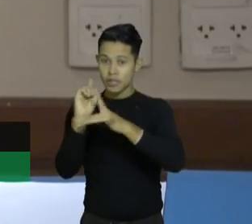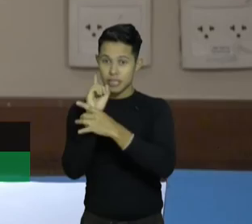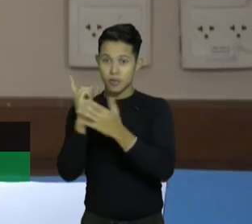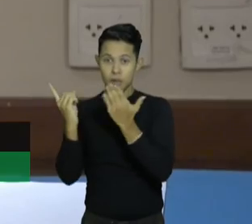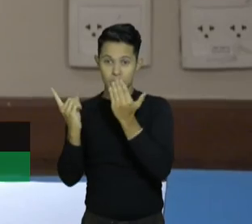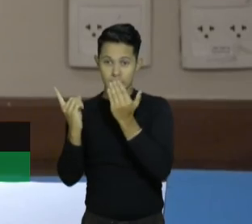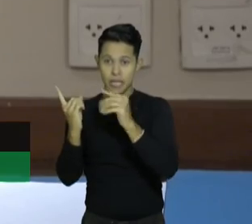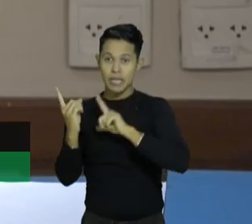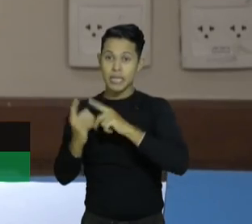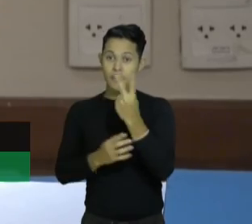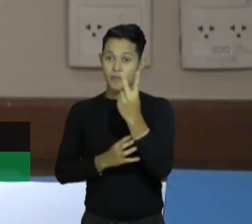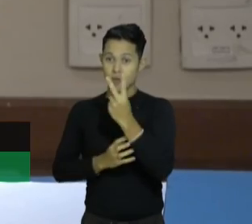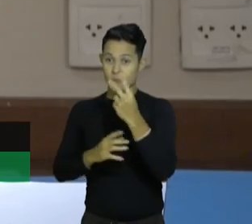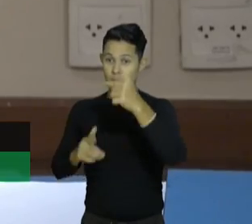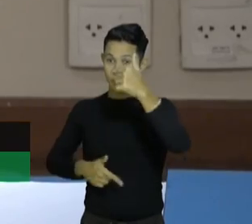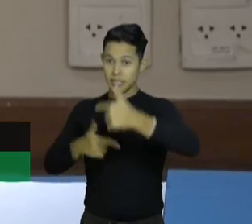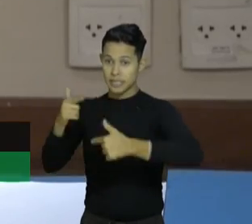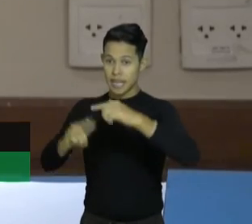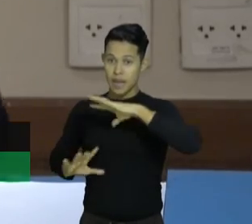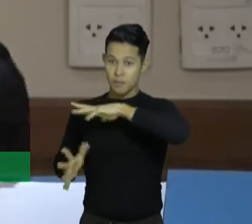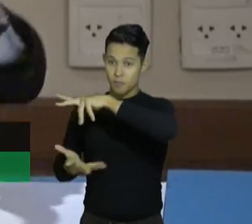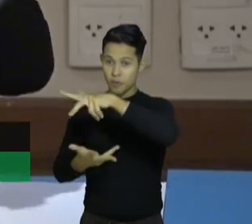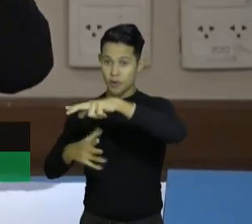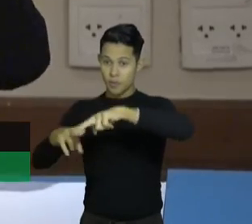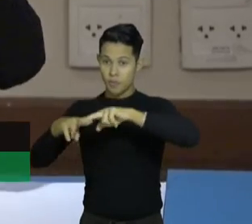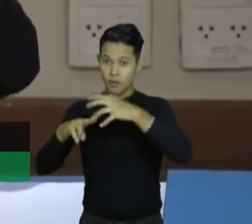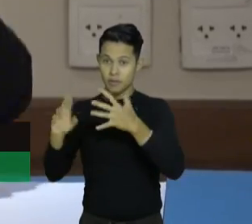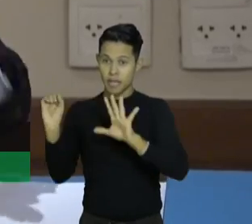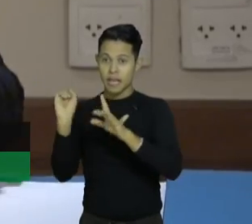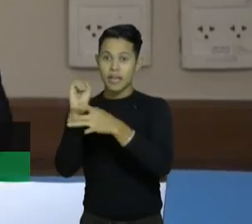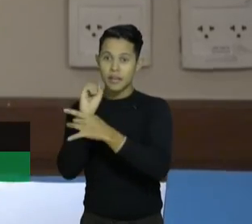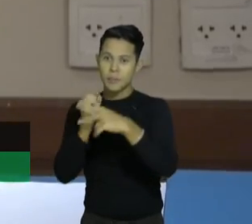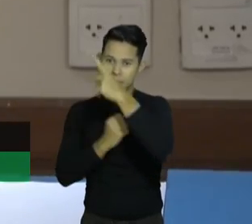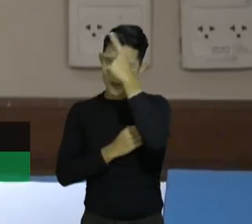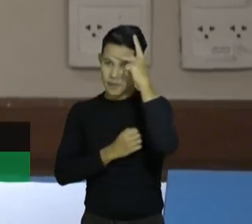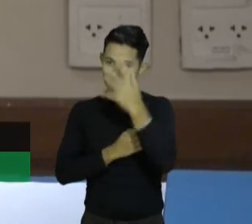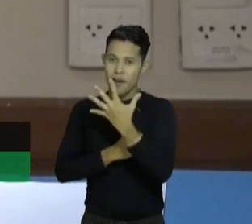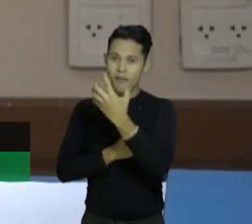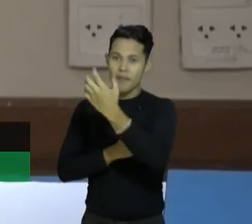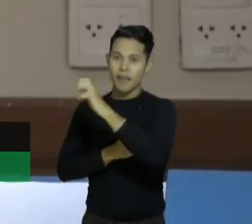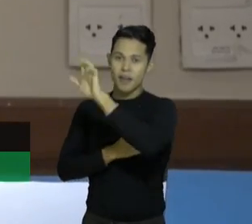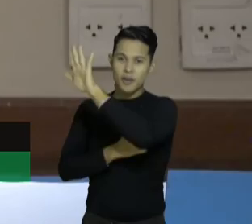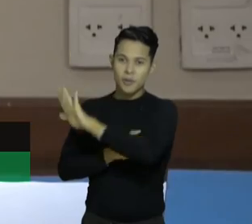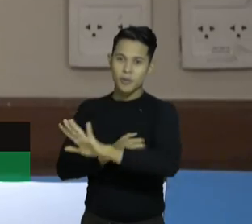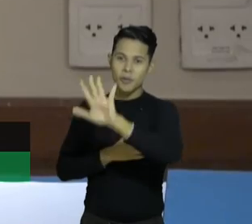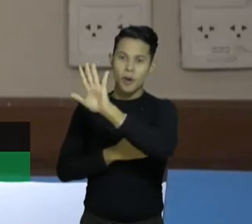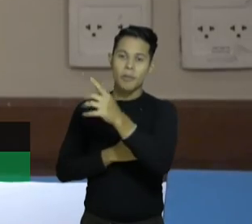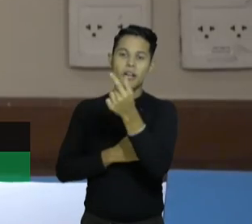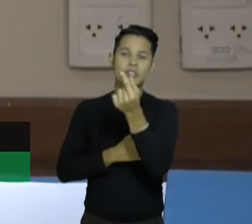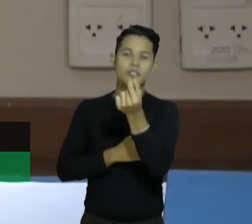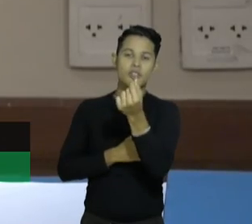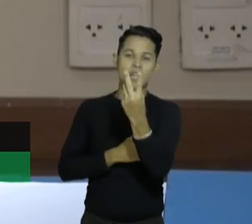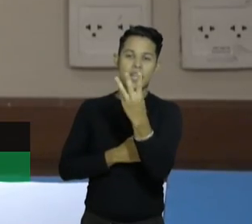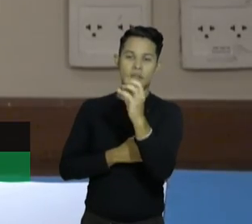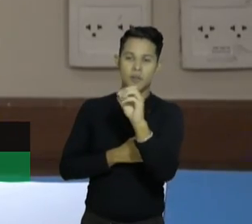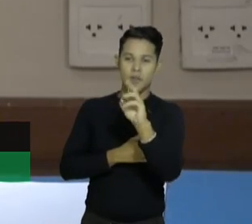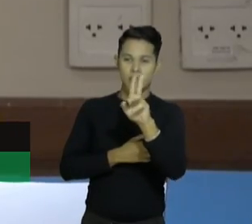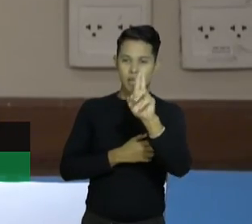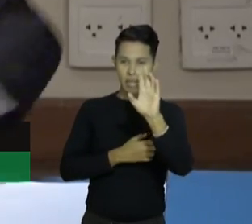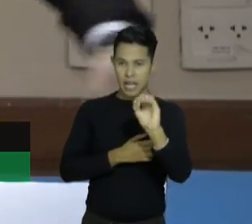passaram por duas guerras mundiais e por fome né então eles querem garantir quem já foi pra Europa sabe vai pro mercado com 30 € o mercado mais